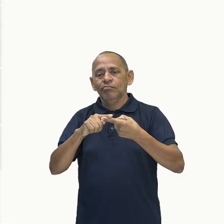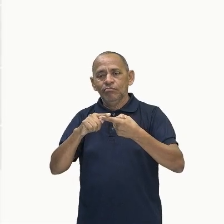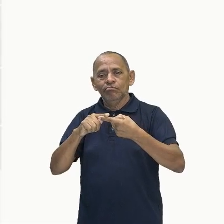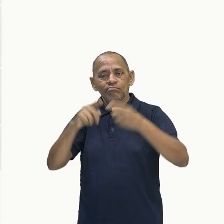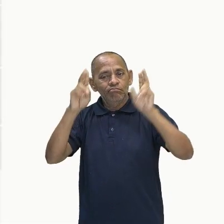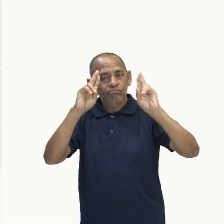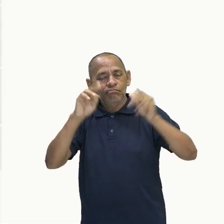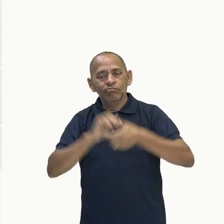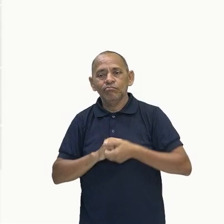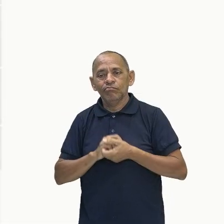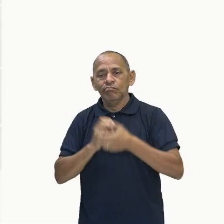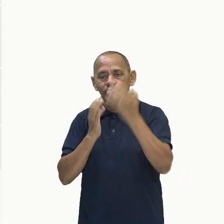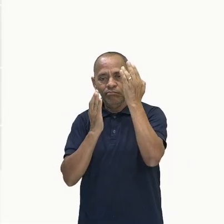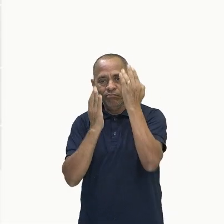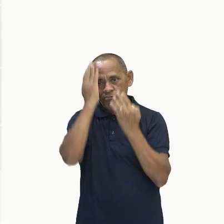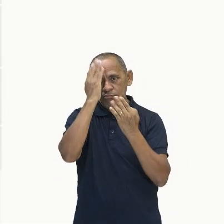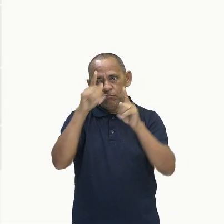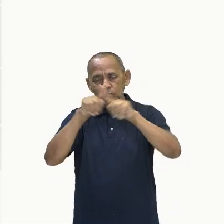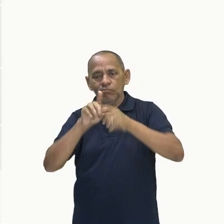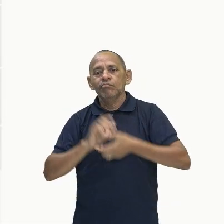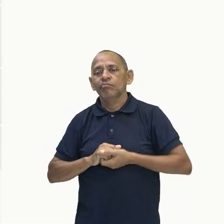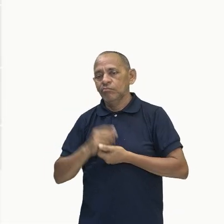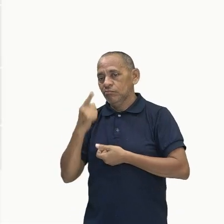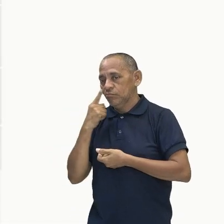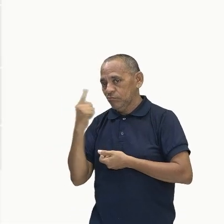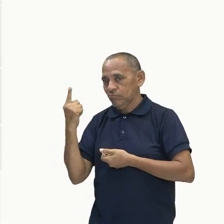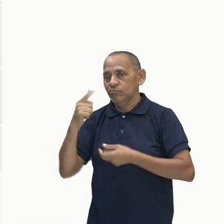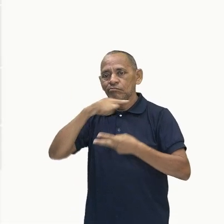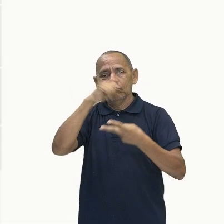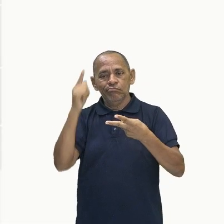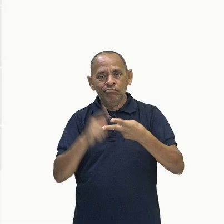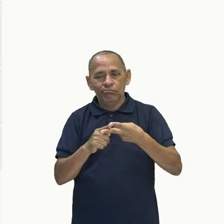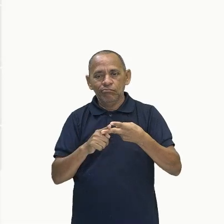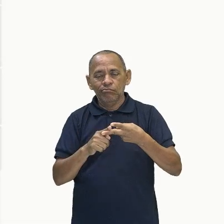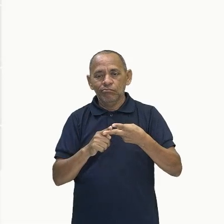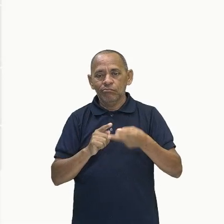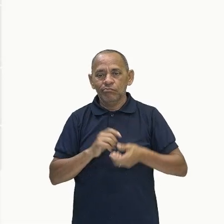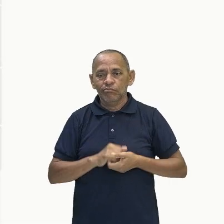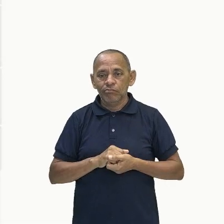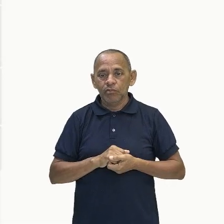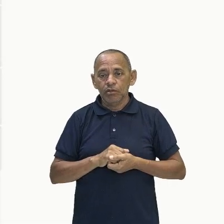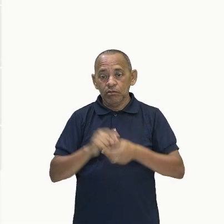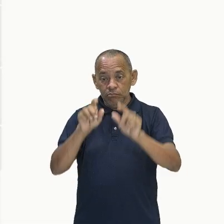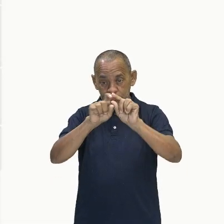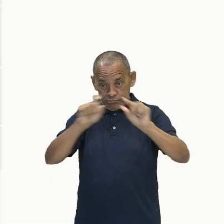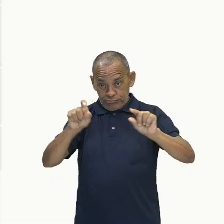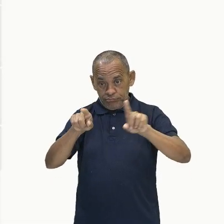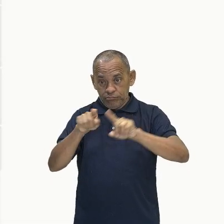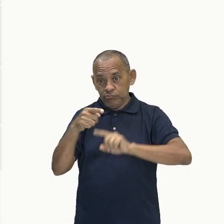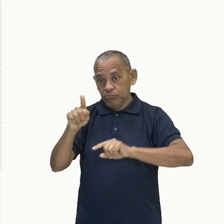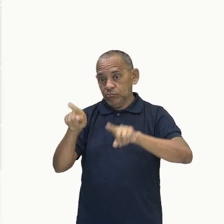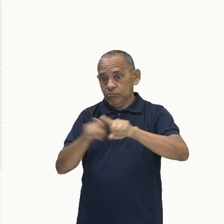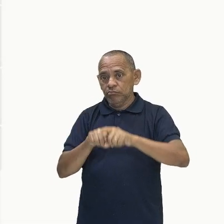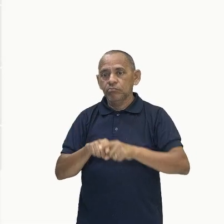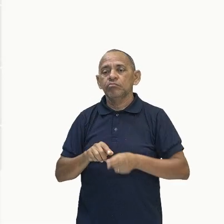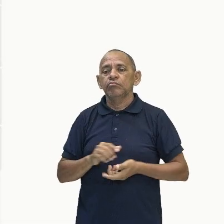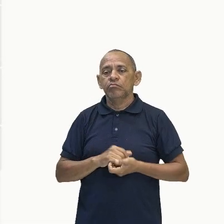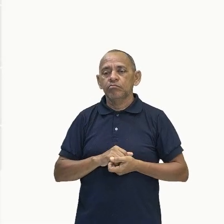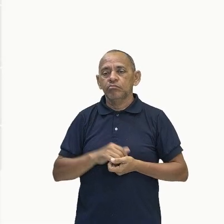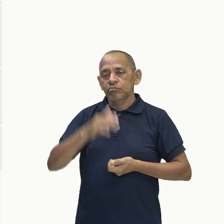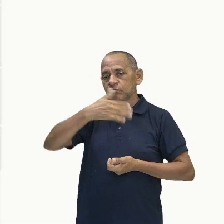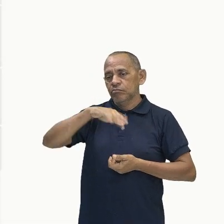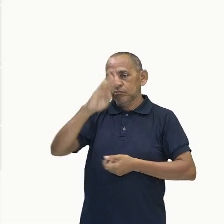Pablo Picasso, Edvard Munch e nessa outra linha, mais brasileira, vamos dizer